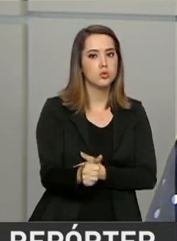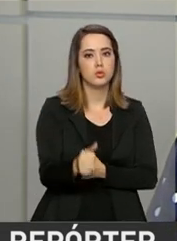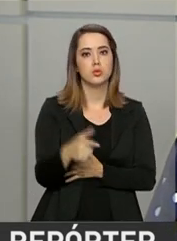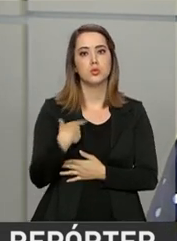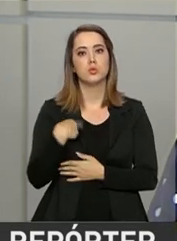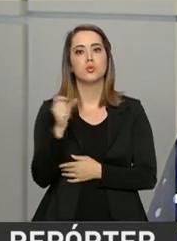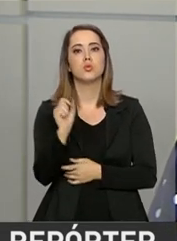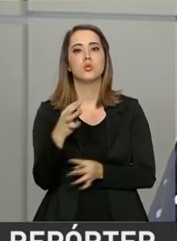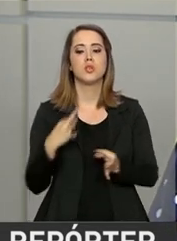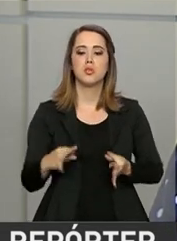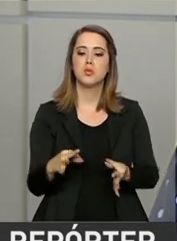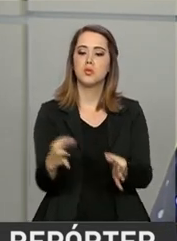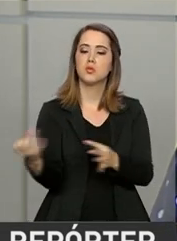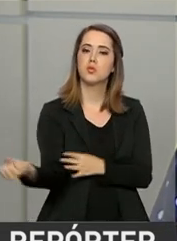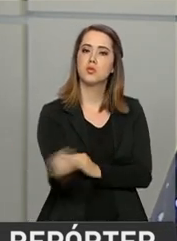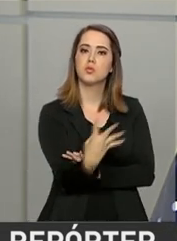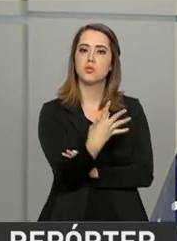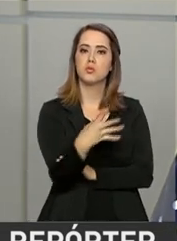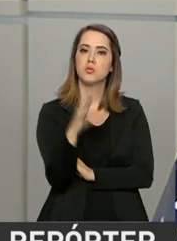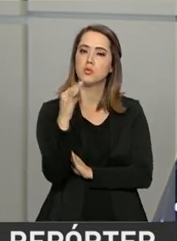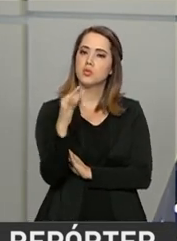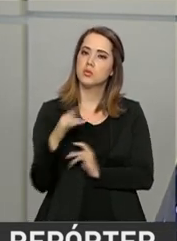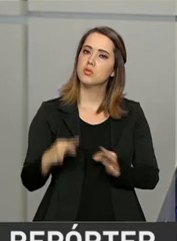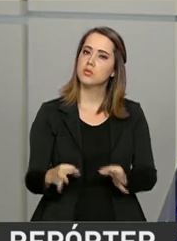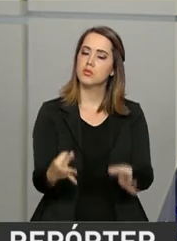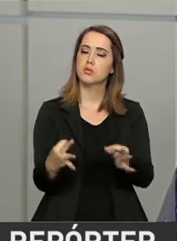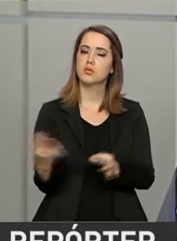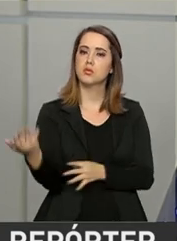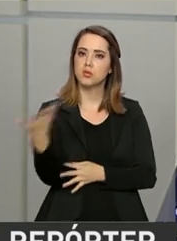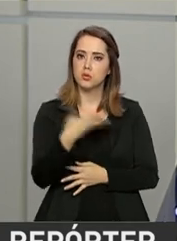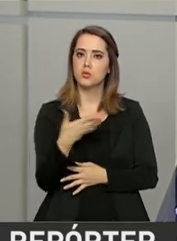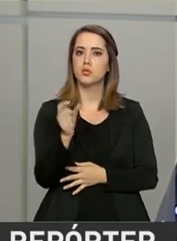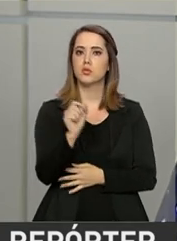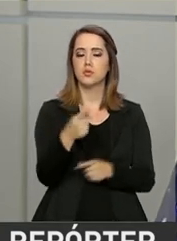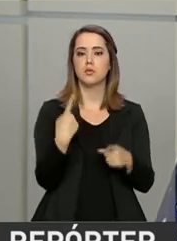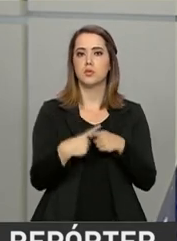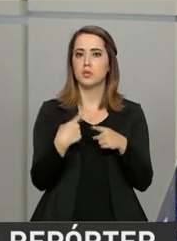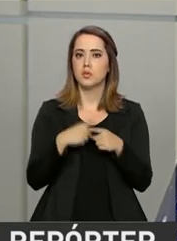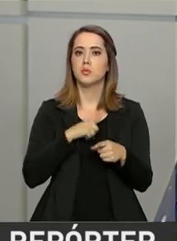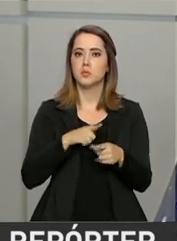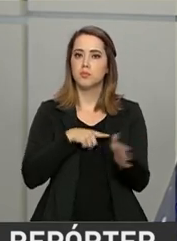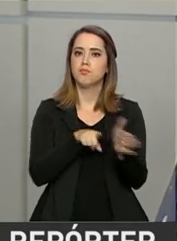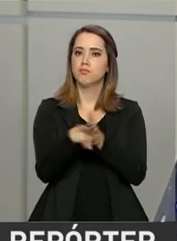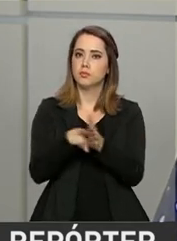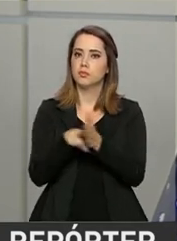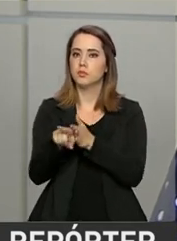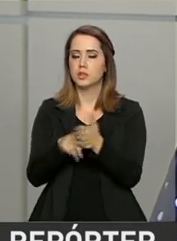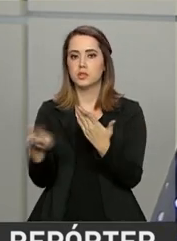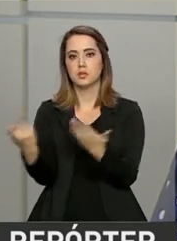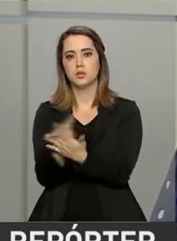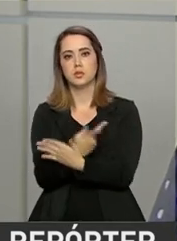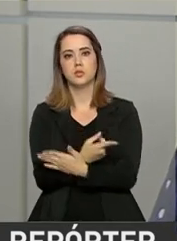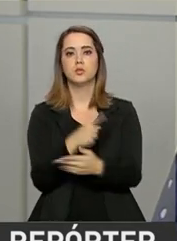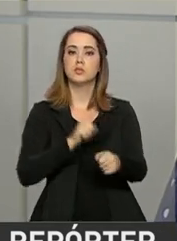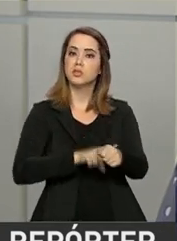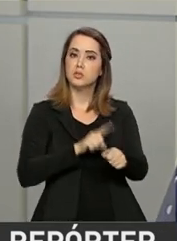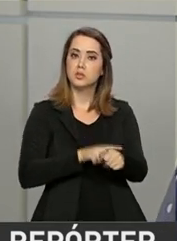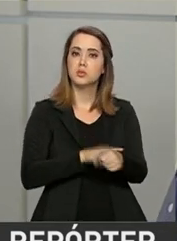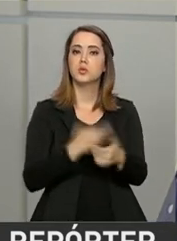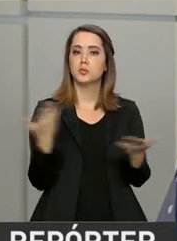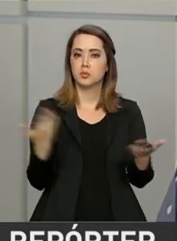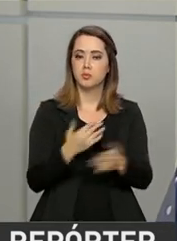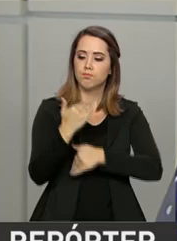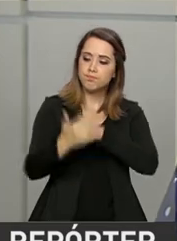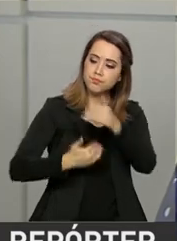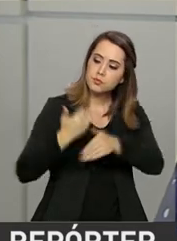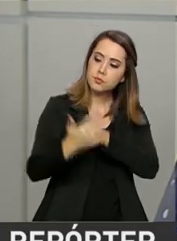das inovações em ciência e tecnologia não acontecem em função das pesquisas que estão sendo realizadas nesse momento que vem sendo realizada